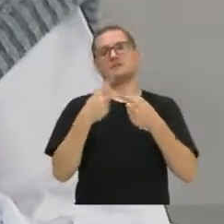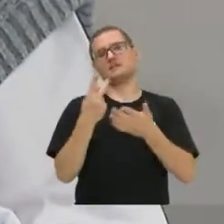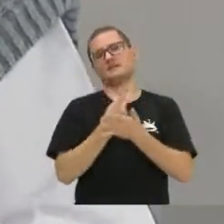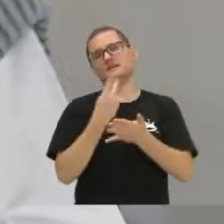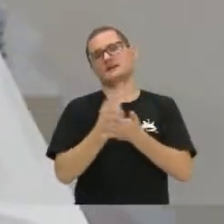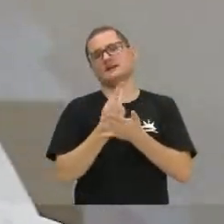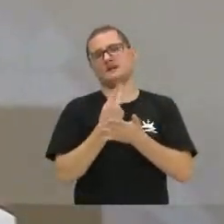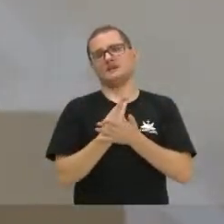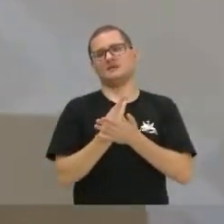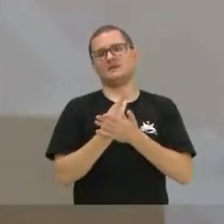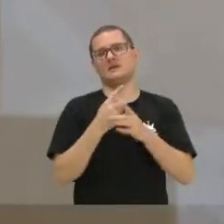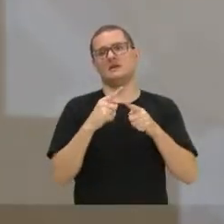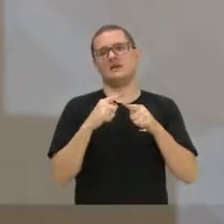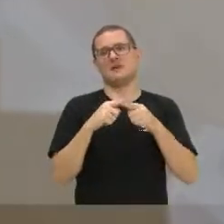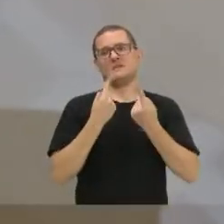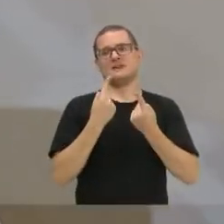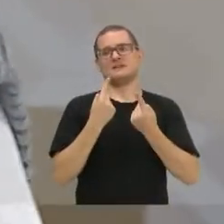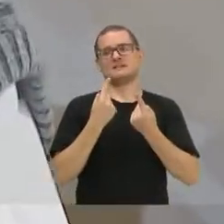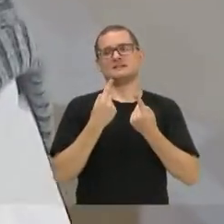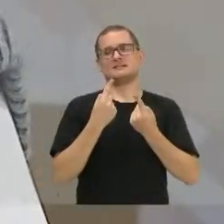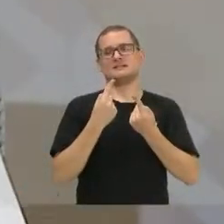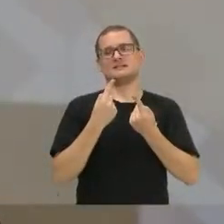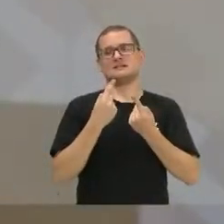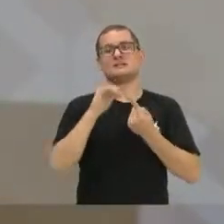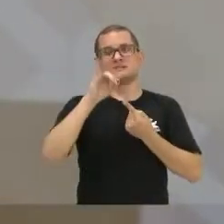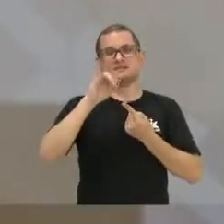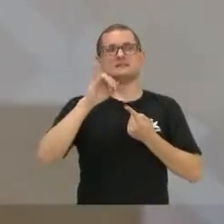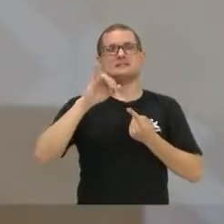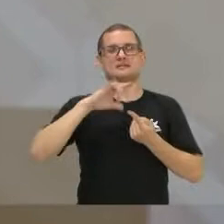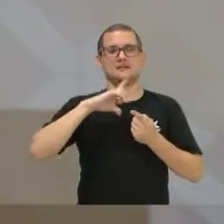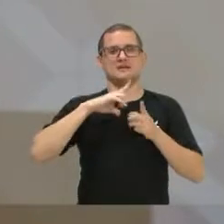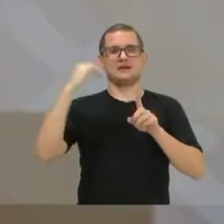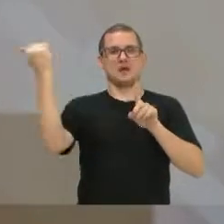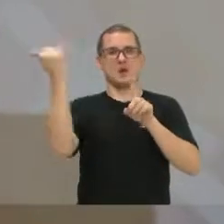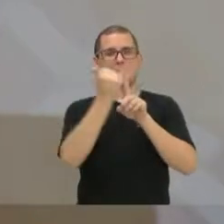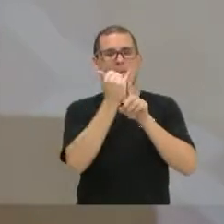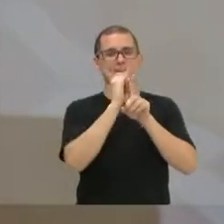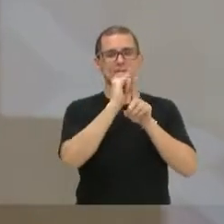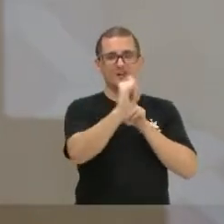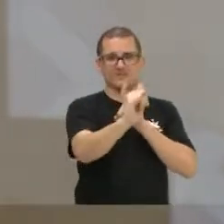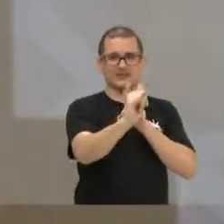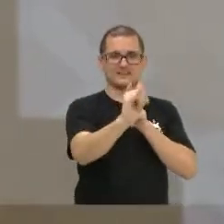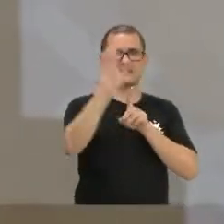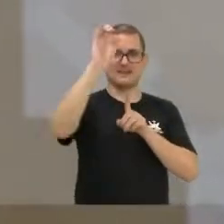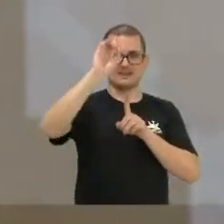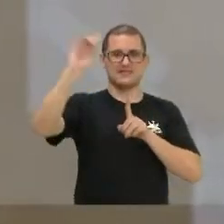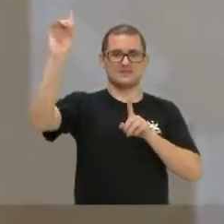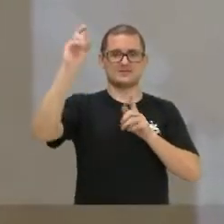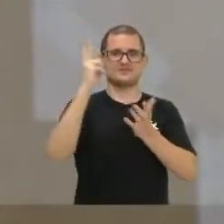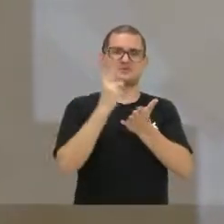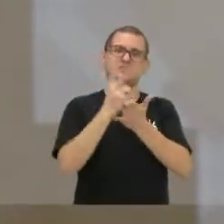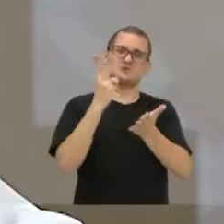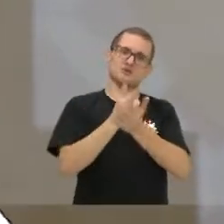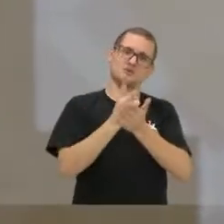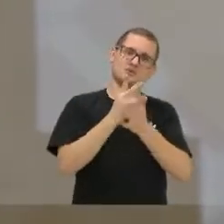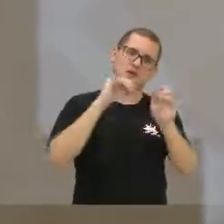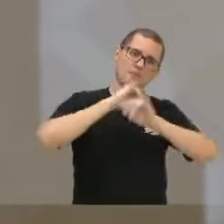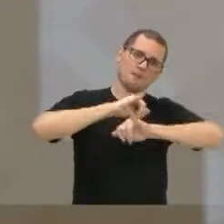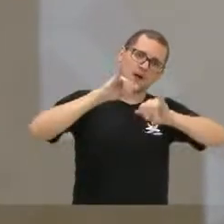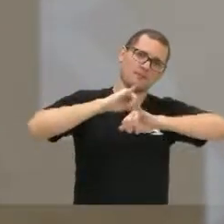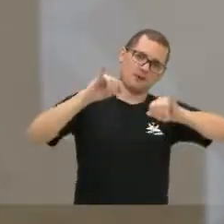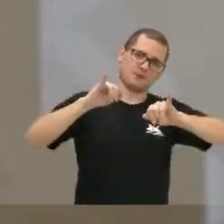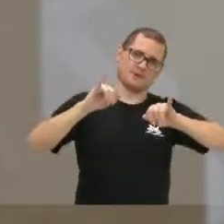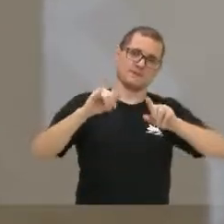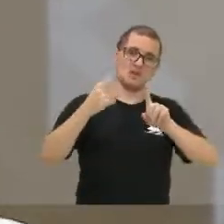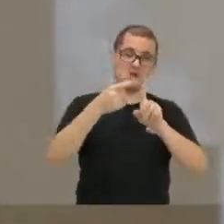houver profeta a voz de deus ainda é pronunciada e não se trata pois o